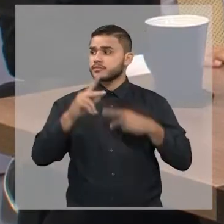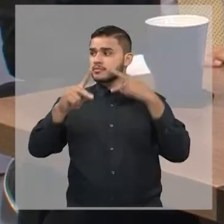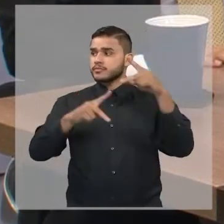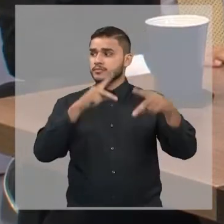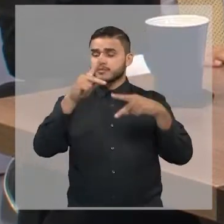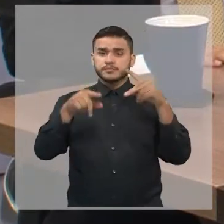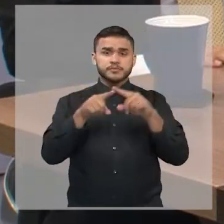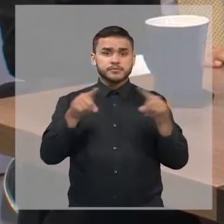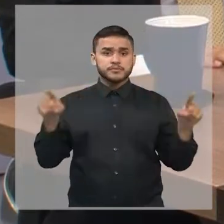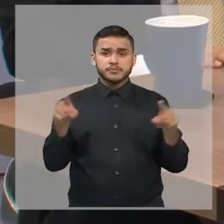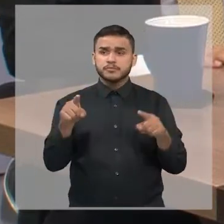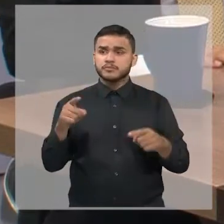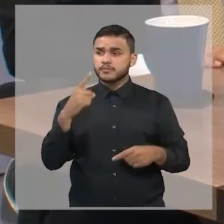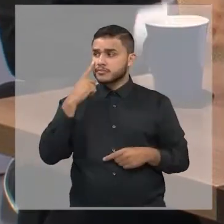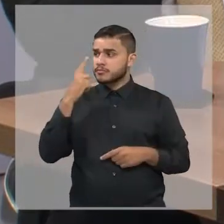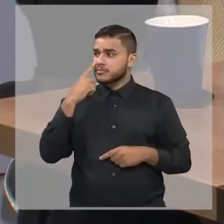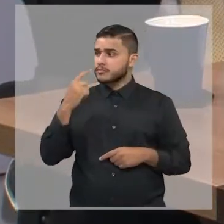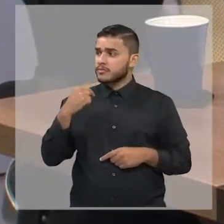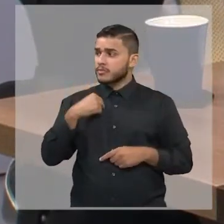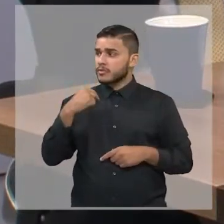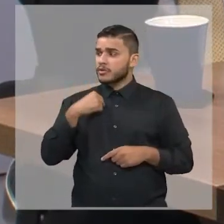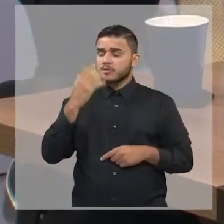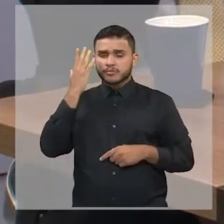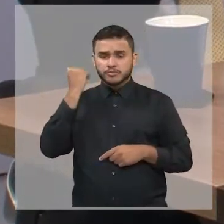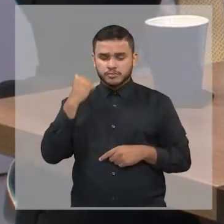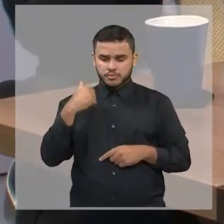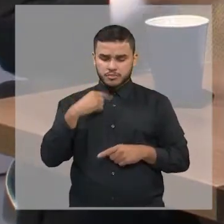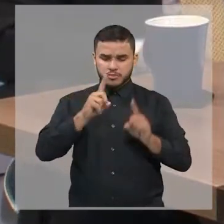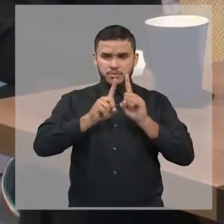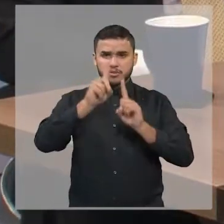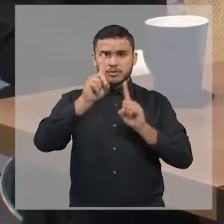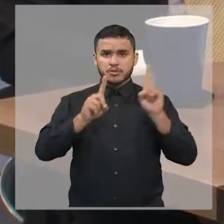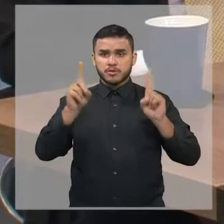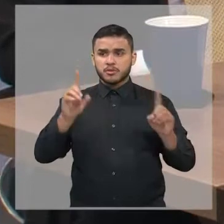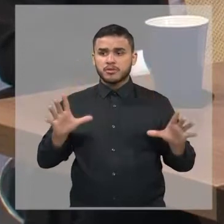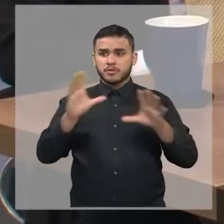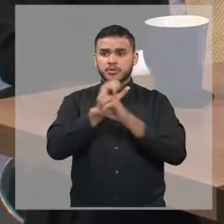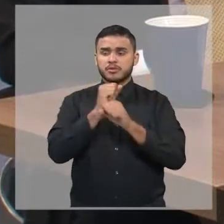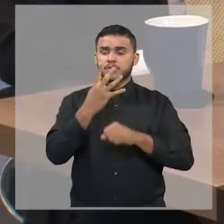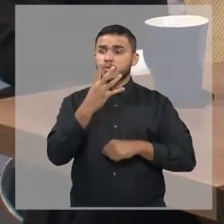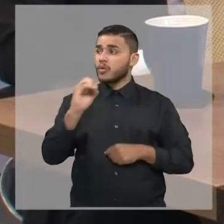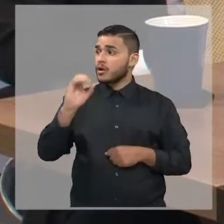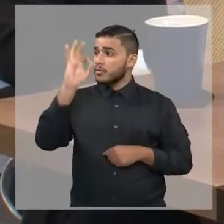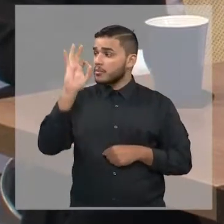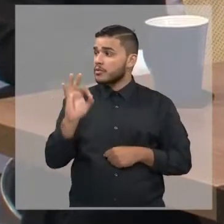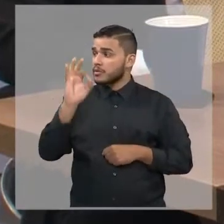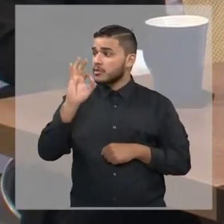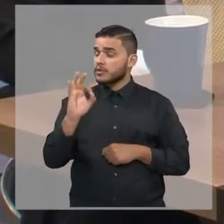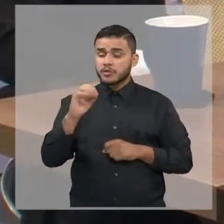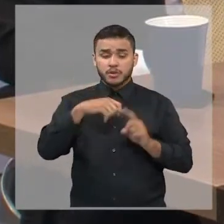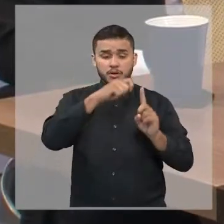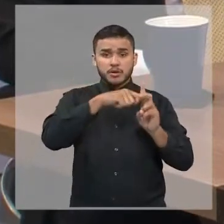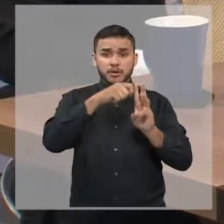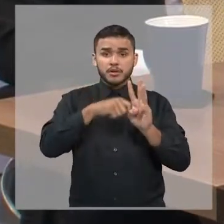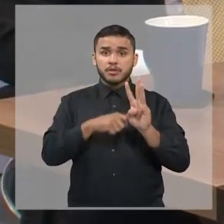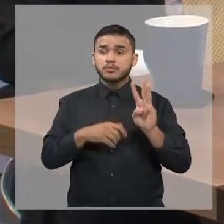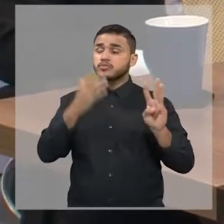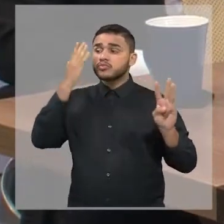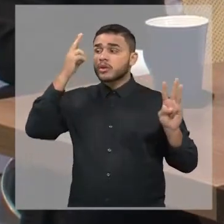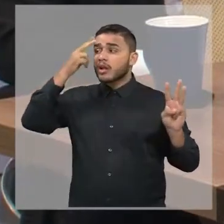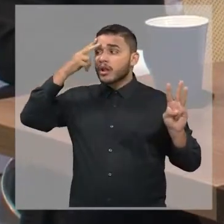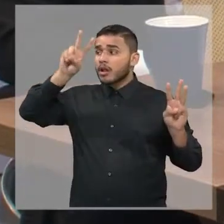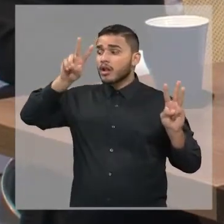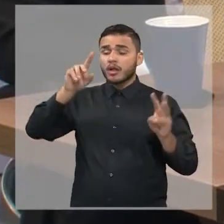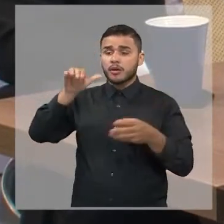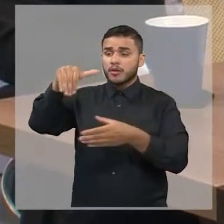a população, um contingente, eu não tenho um dado, por isso que eu não vou chutar o dado, mas mais de 40% da população, em 3 meses, não lembra quem votou